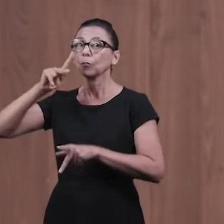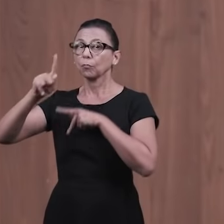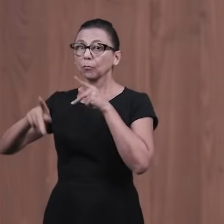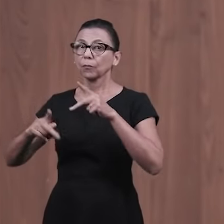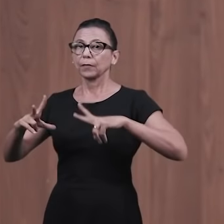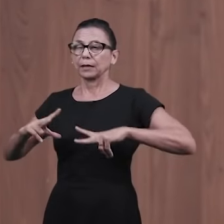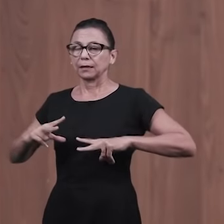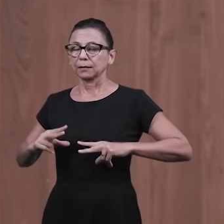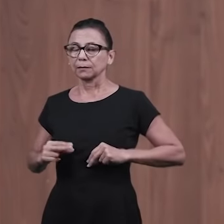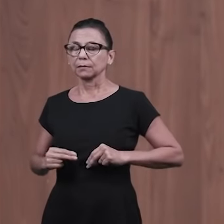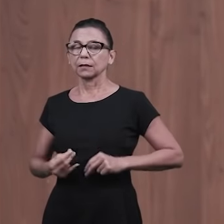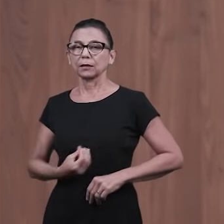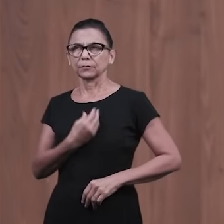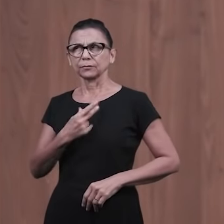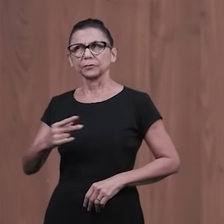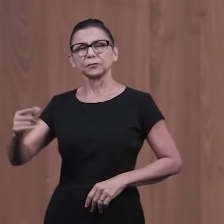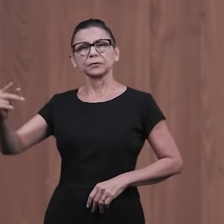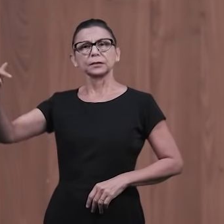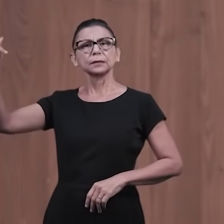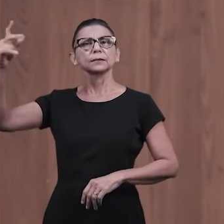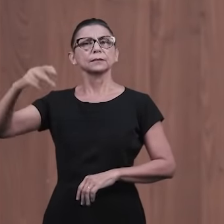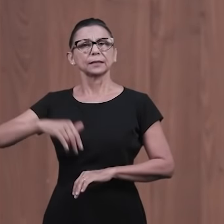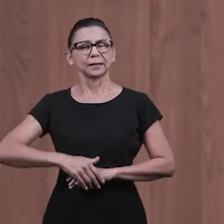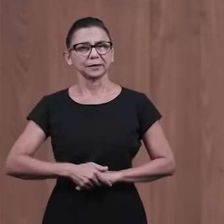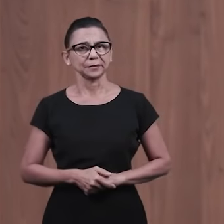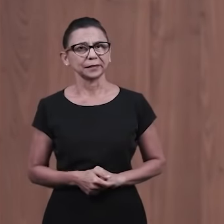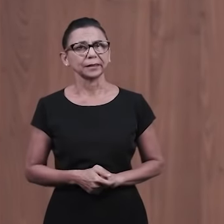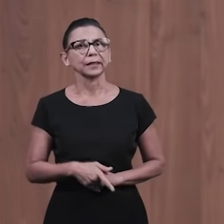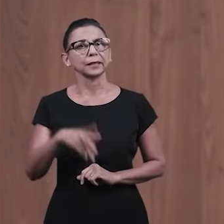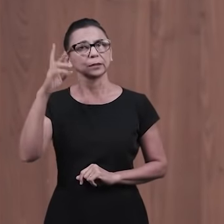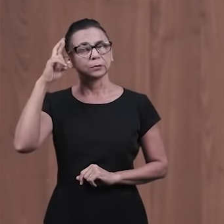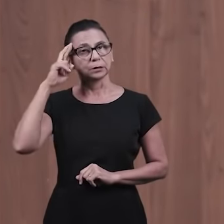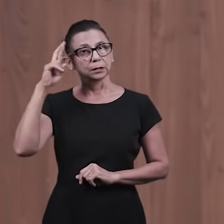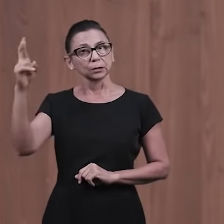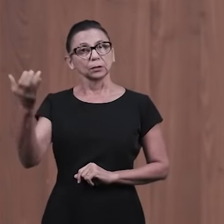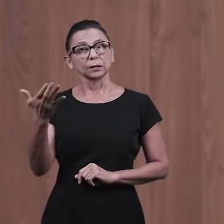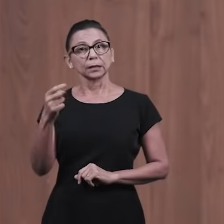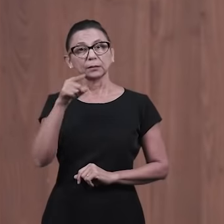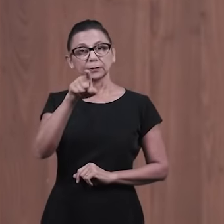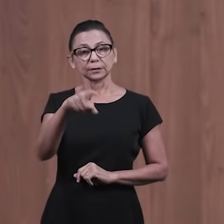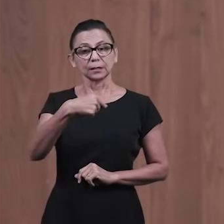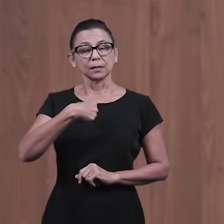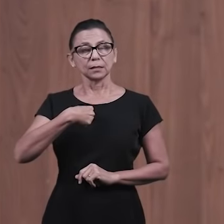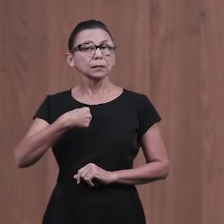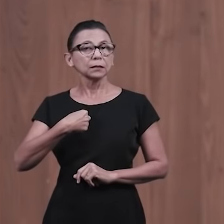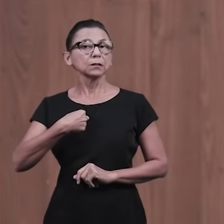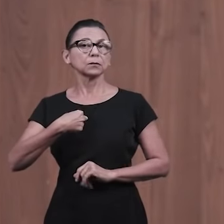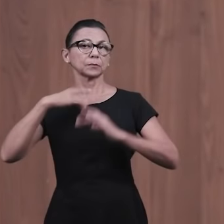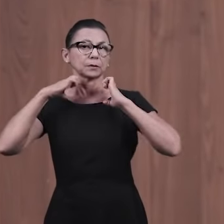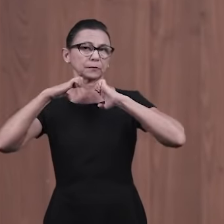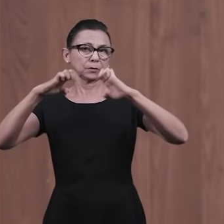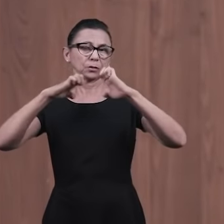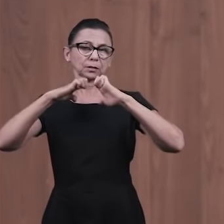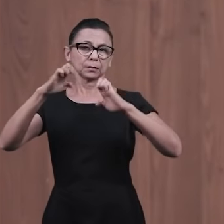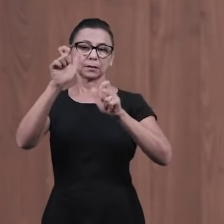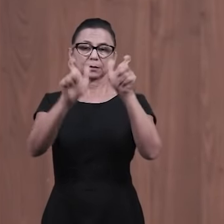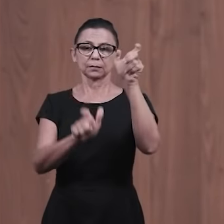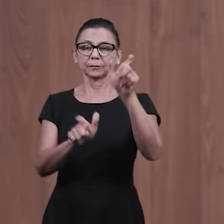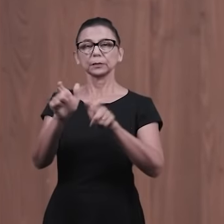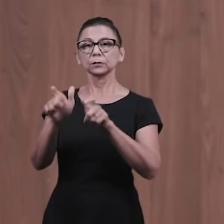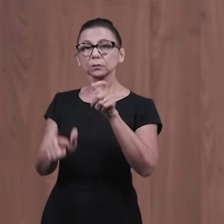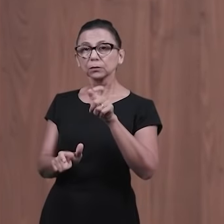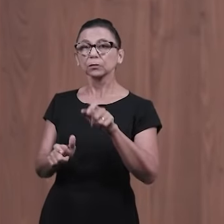usar vidas para levar a palavra de Deus ao nosso coração, para que possamos ter experiências com o Senhor. Nós